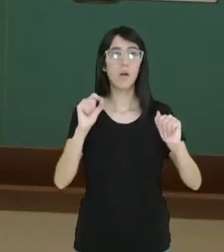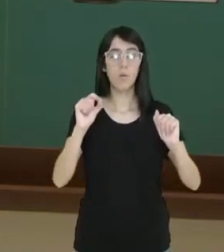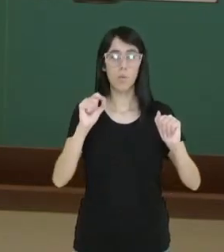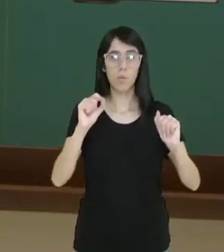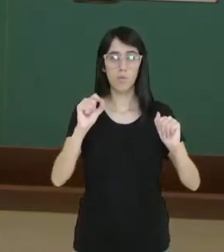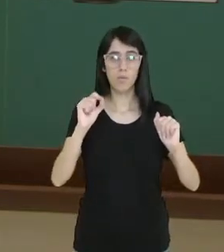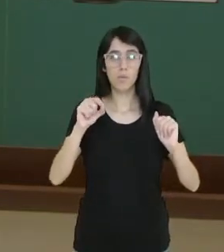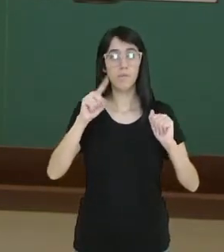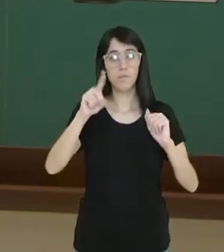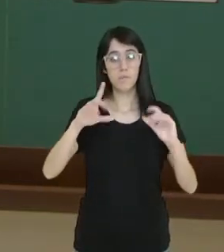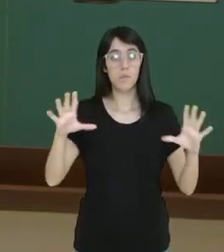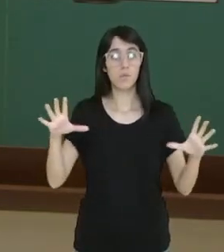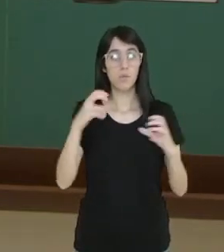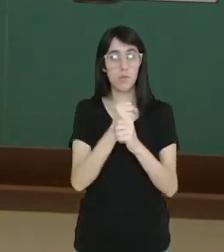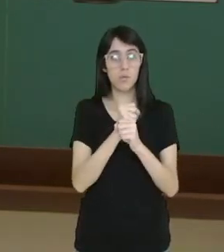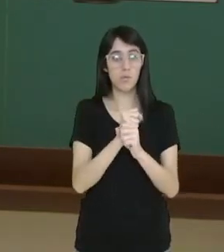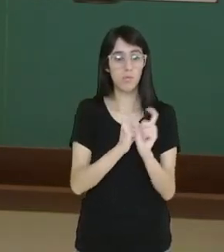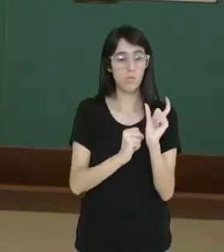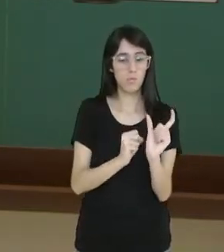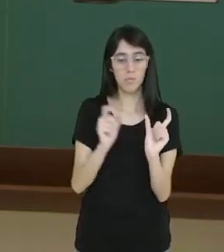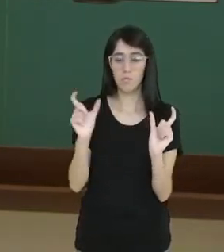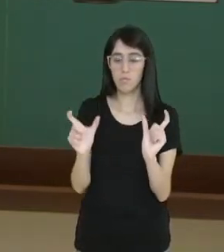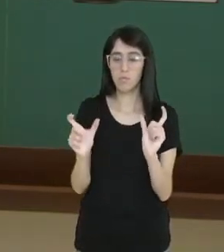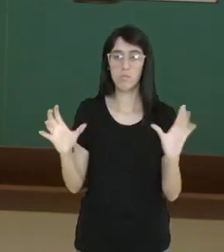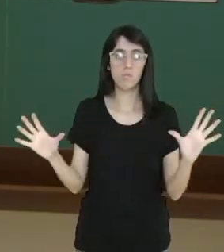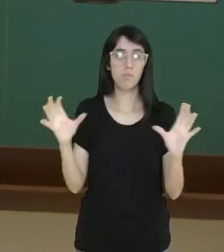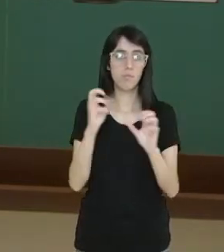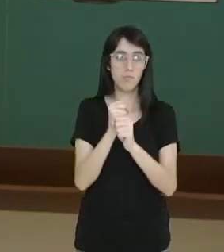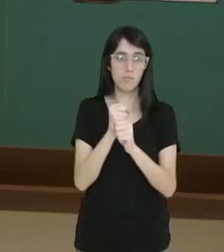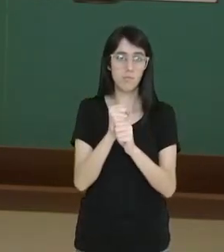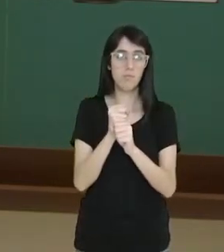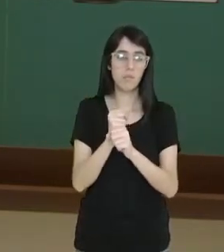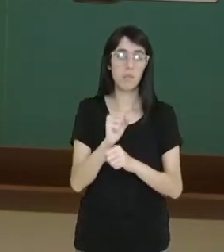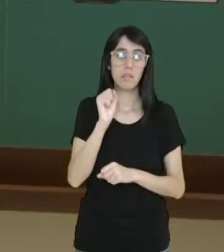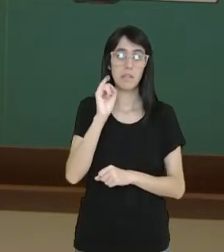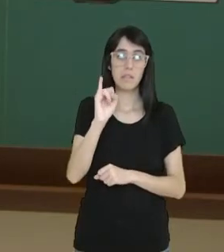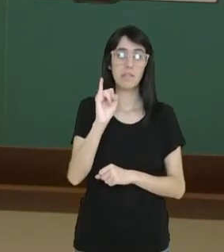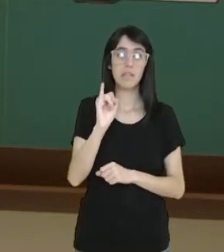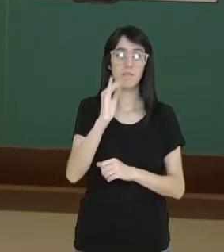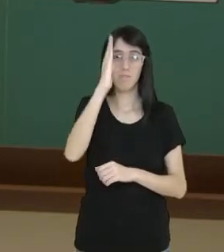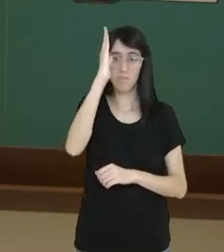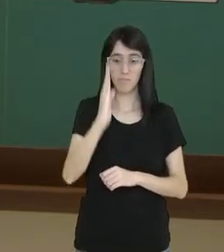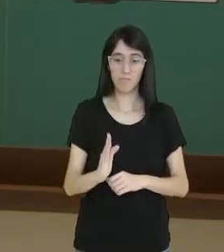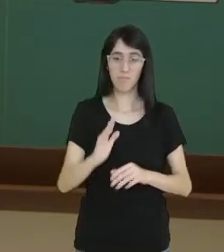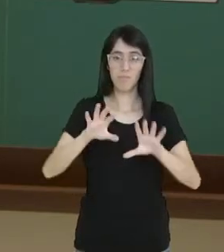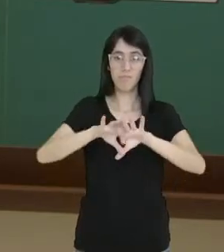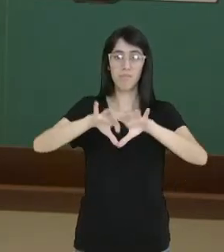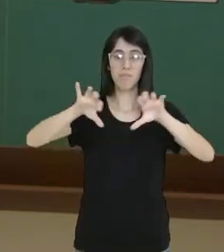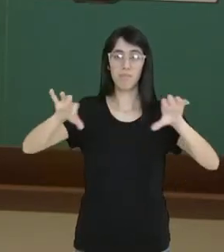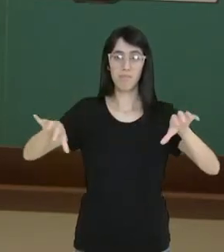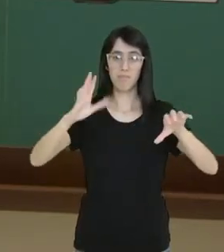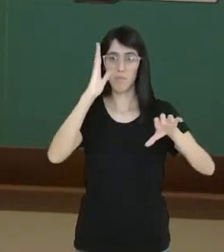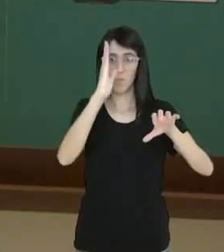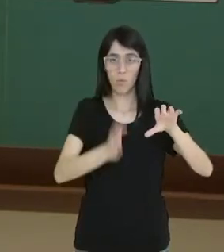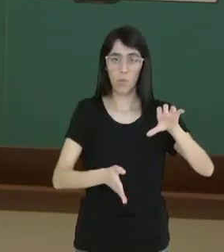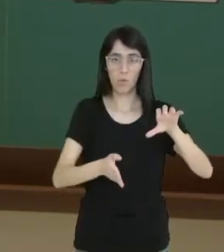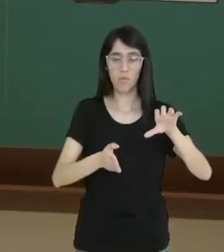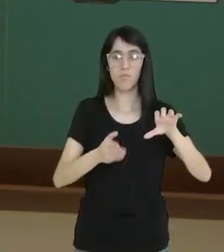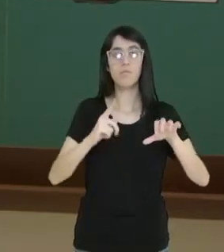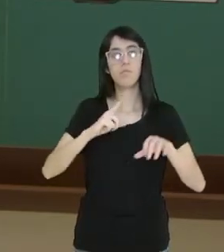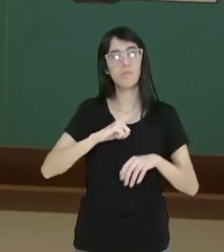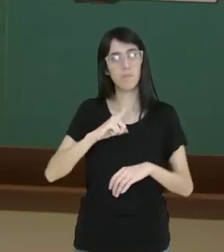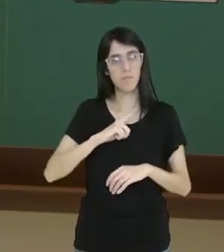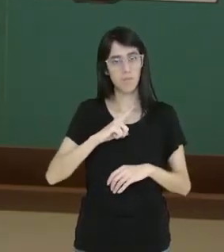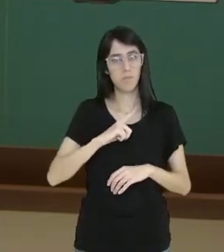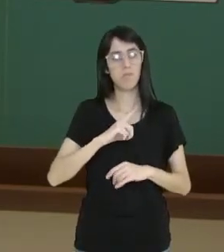exatamente a soma das projeções, não precisa nem decorar, né? Se eu cortei a hipotenusa em dois pedaços, se eu juntar os pedaços, volta a dar